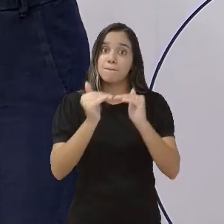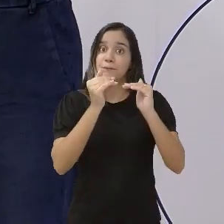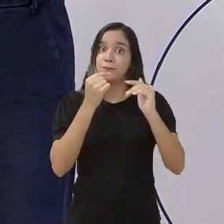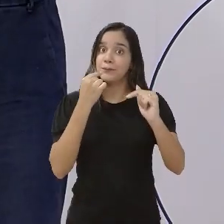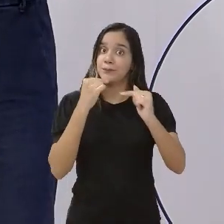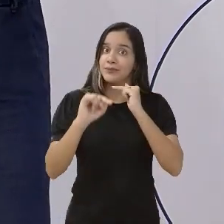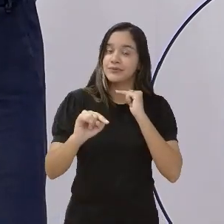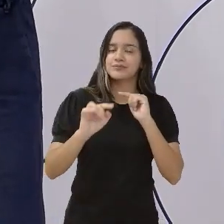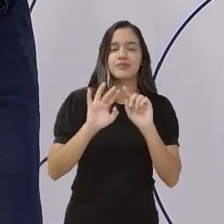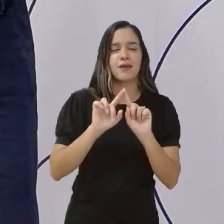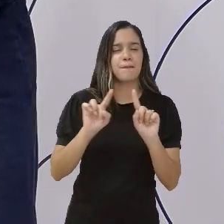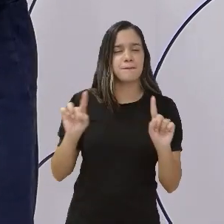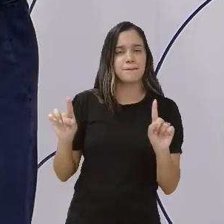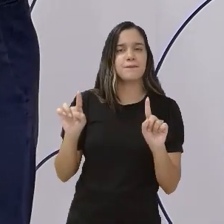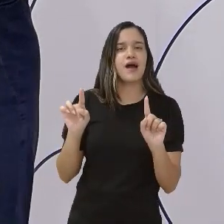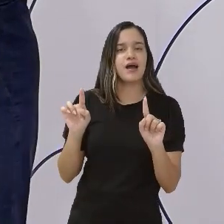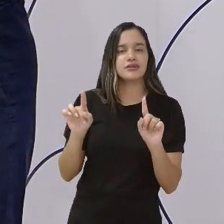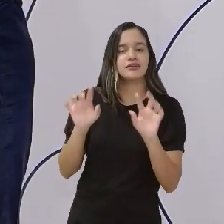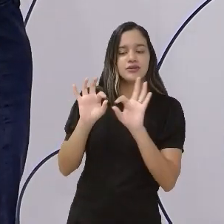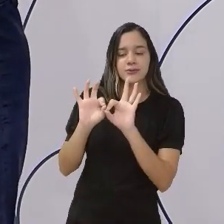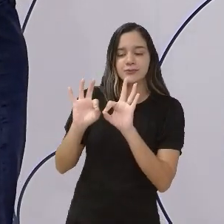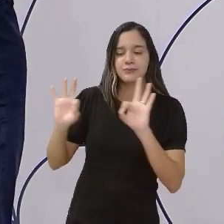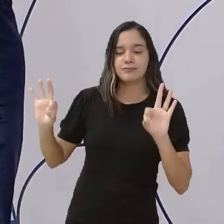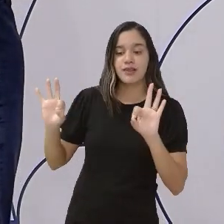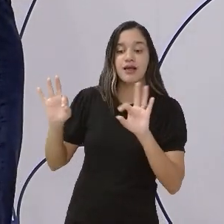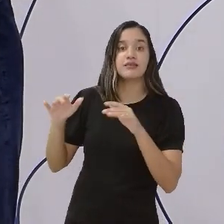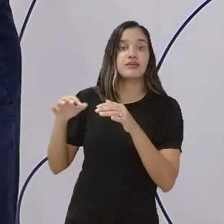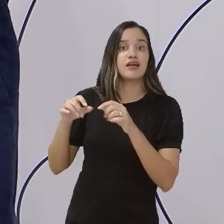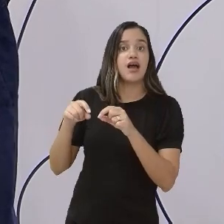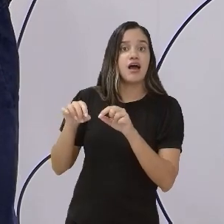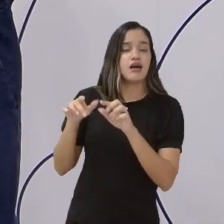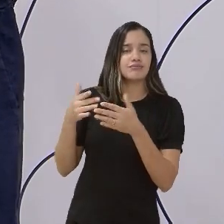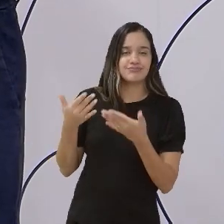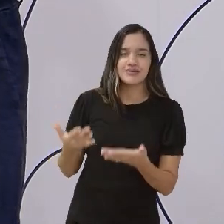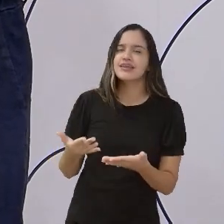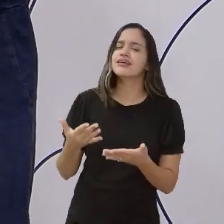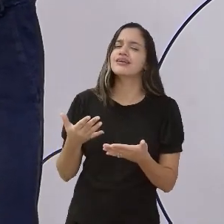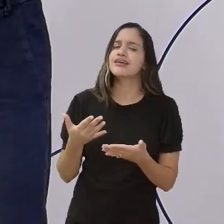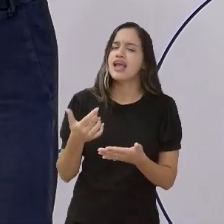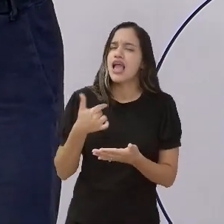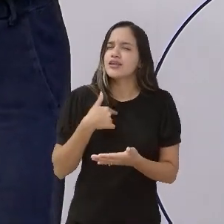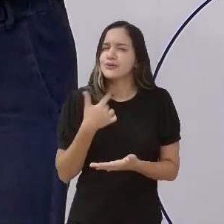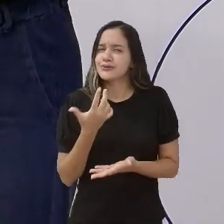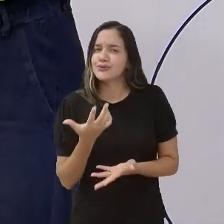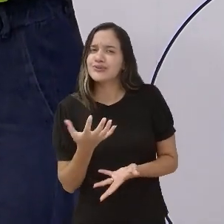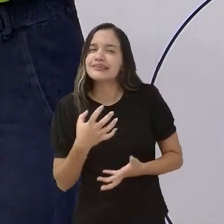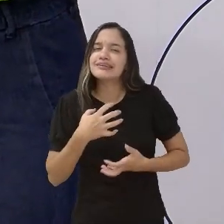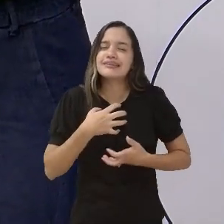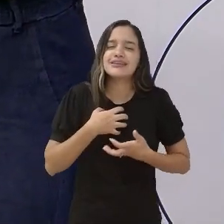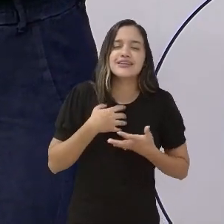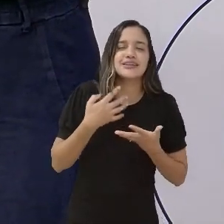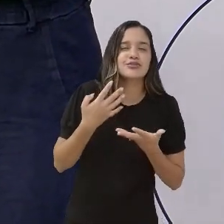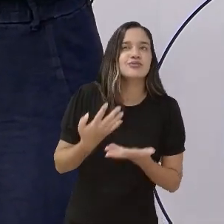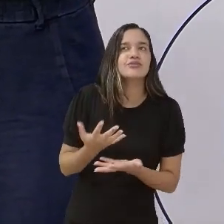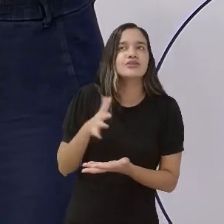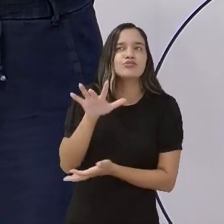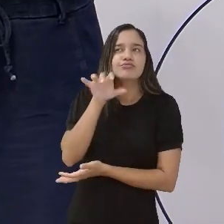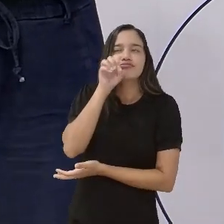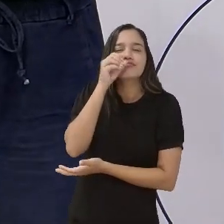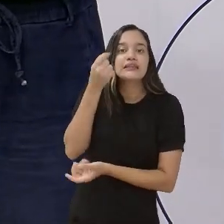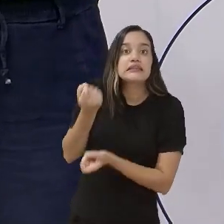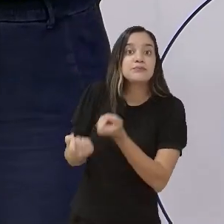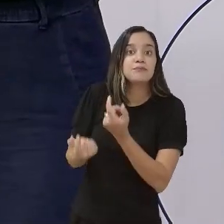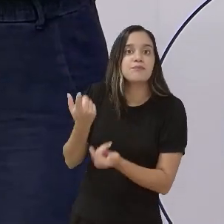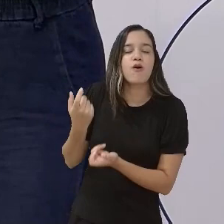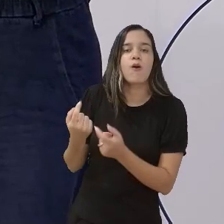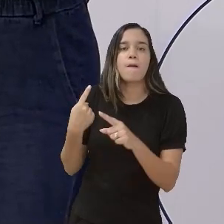padronizadas. Mas, além dessas medidas não padronizadas, e eu já estou sentindo aqui aquele cheirinho de pipoca, porque foi